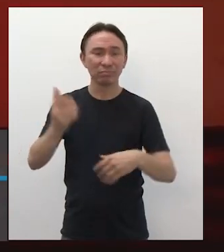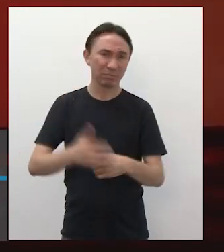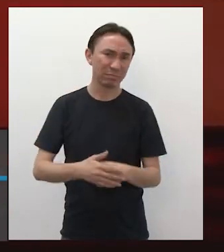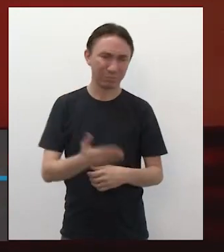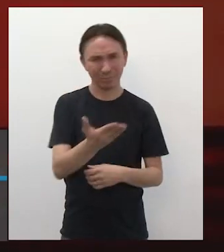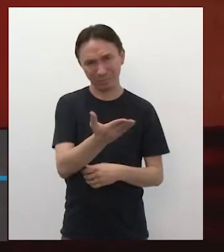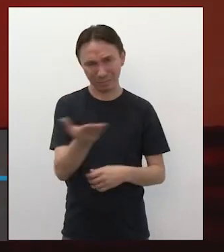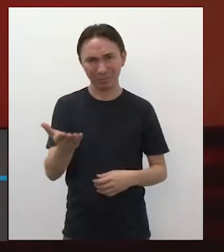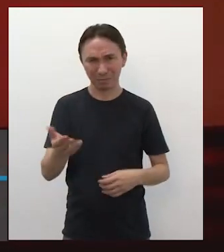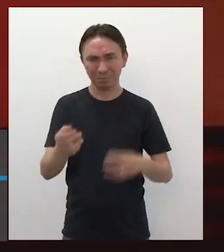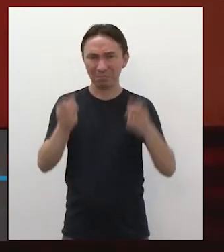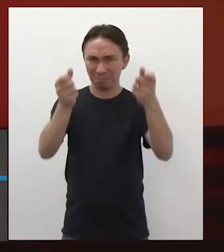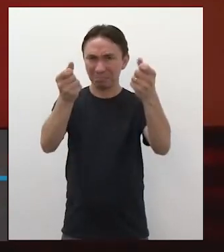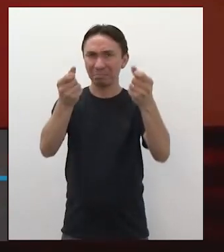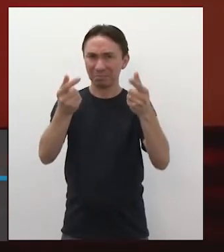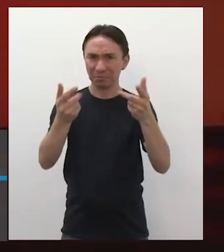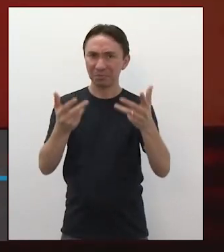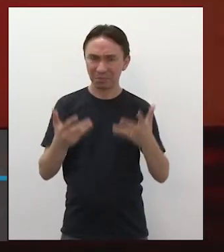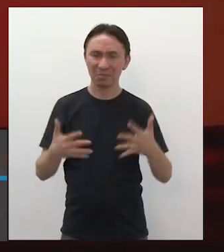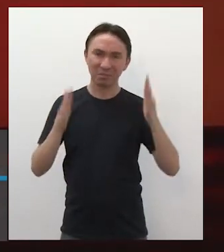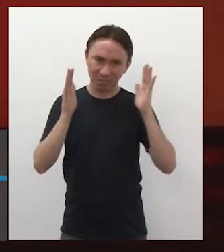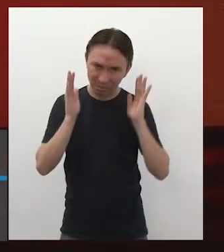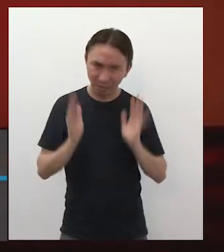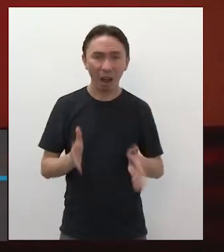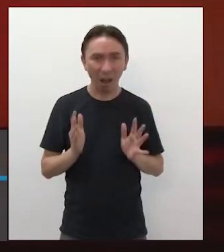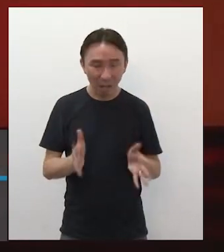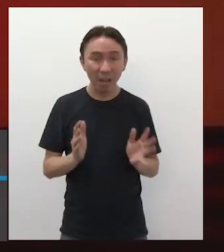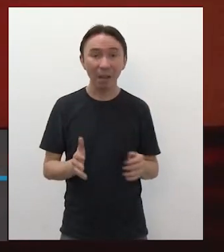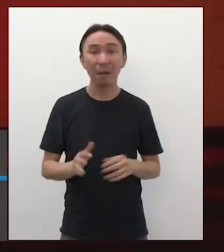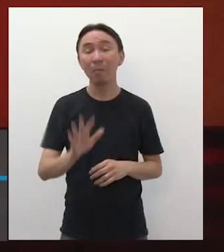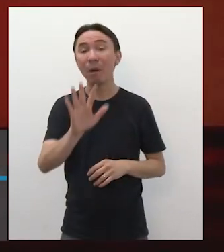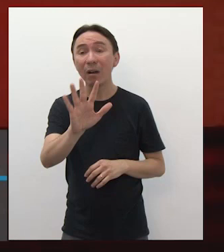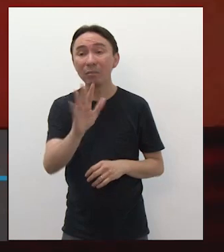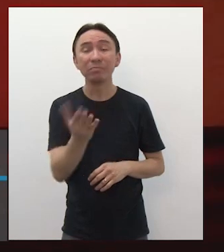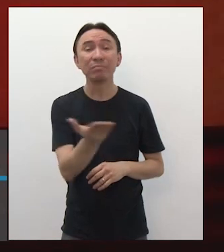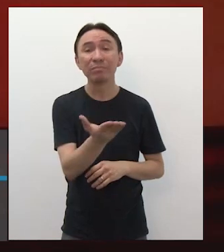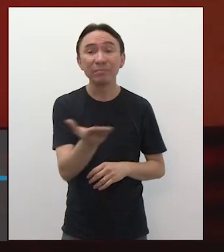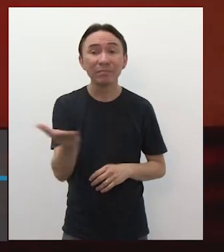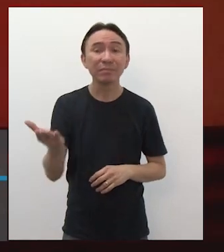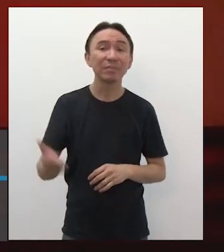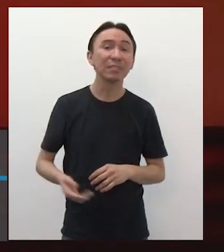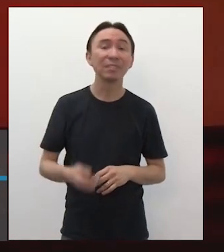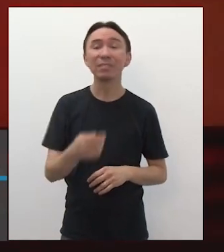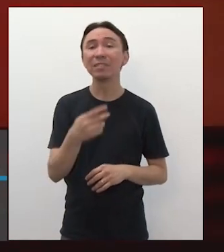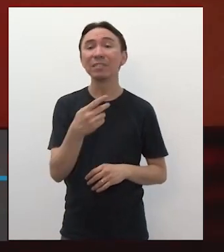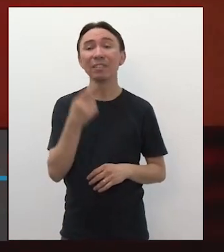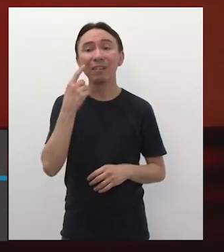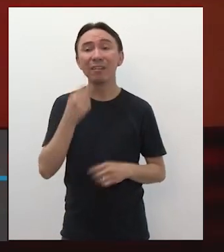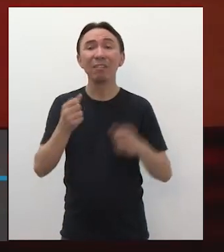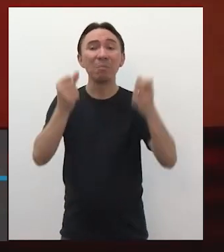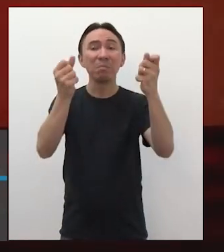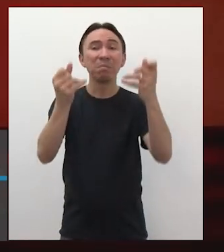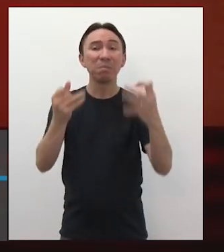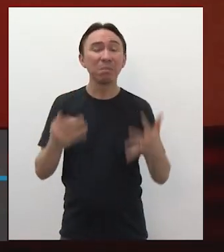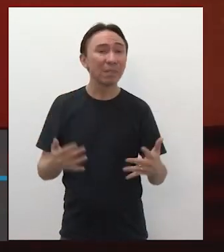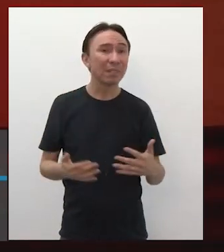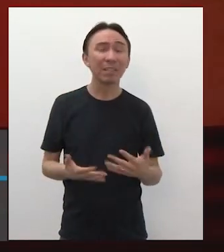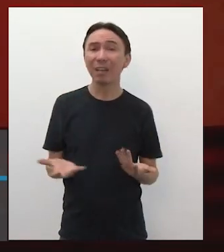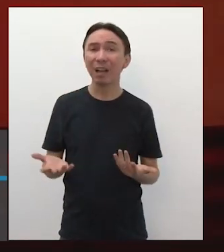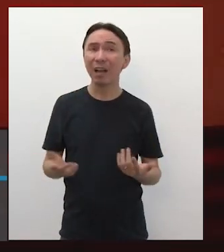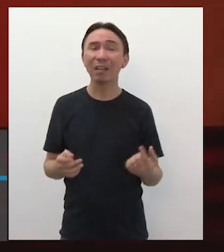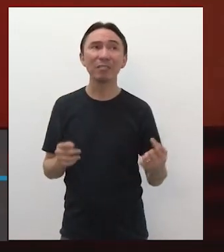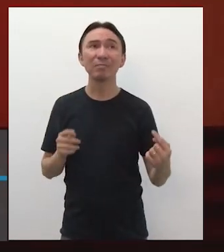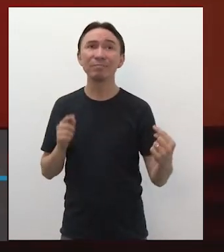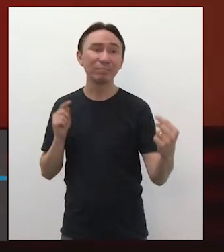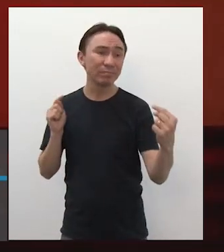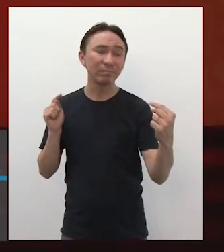durante a sua apresentação, mas que você traga aqui uma fala especial que faça uma conexão